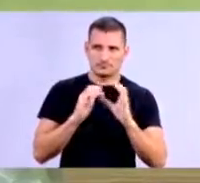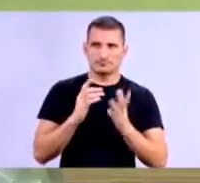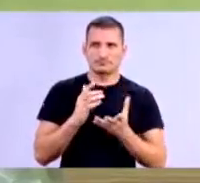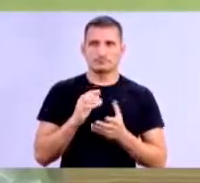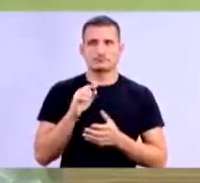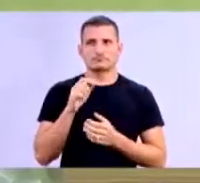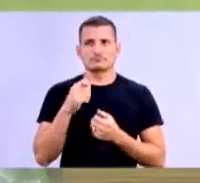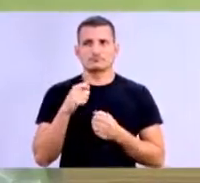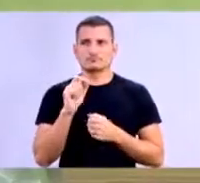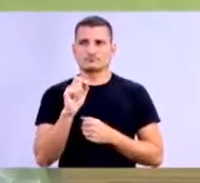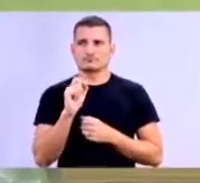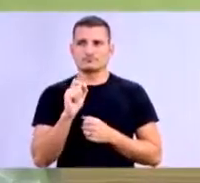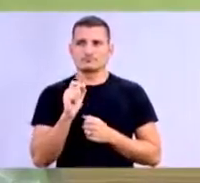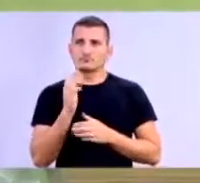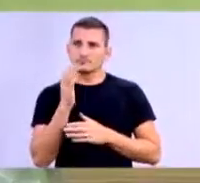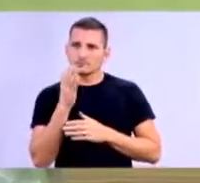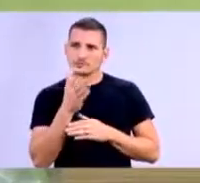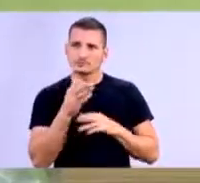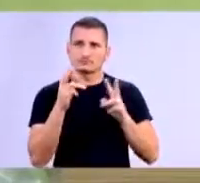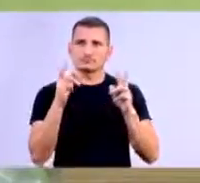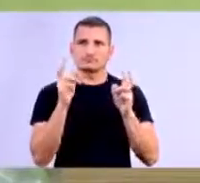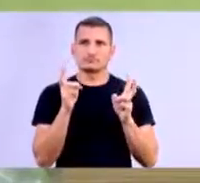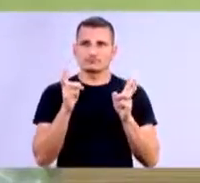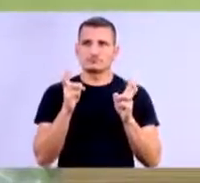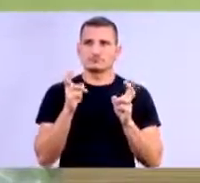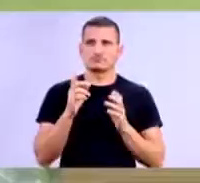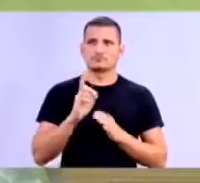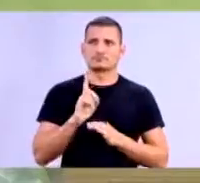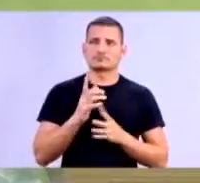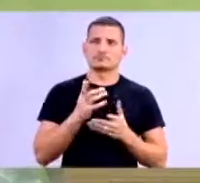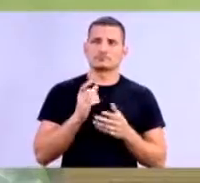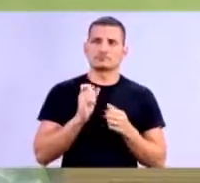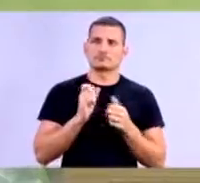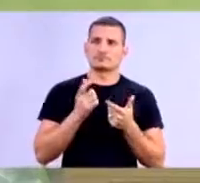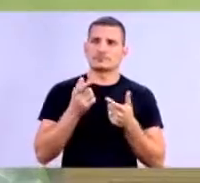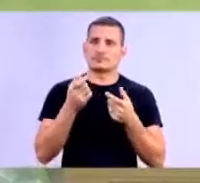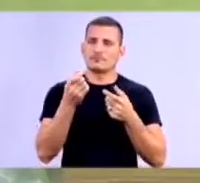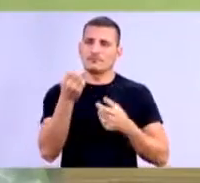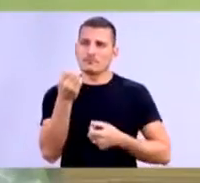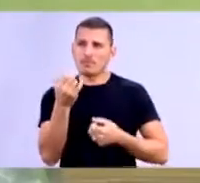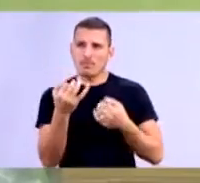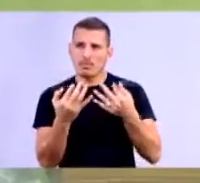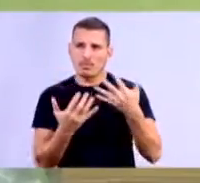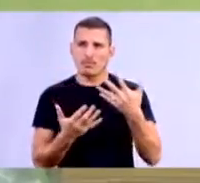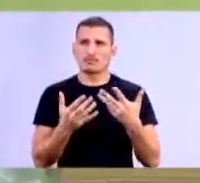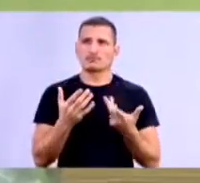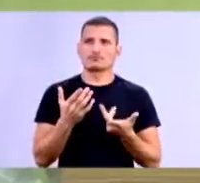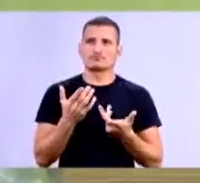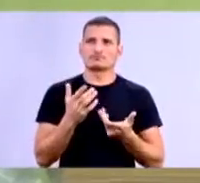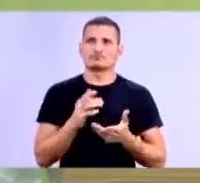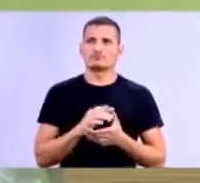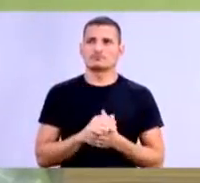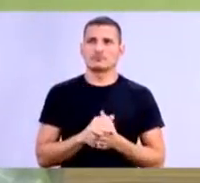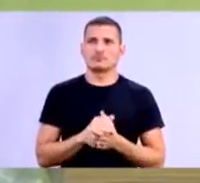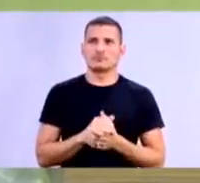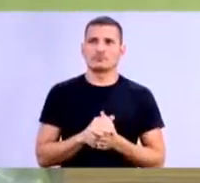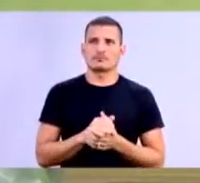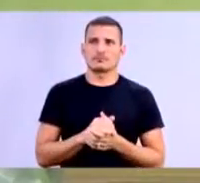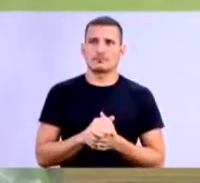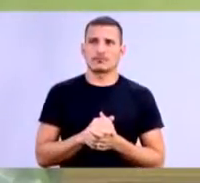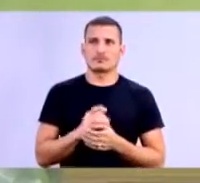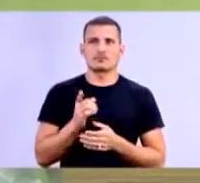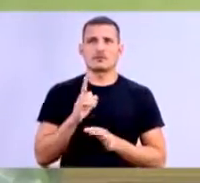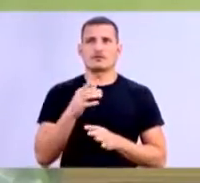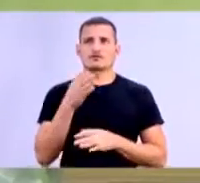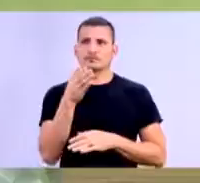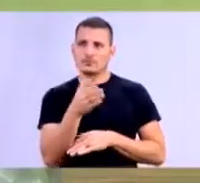ir direto ao assunto e não ficar fazendo rodeios, porque isso não é